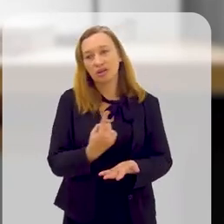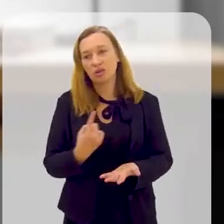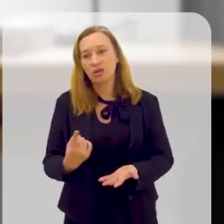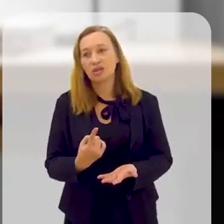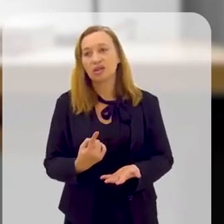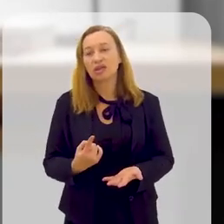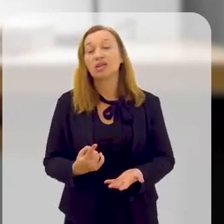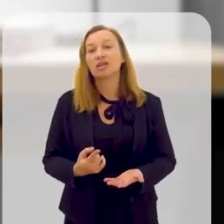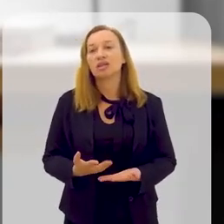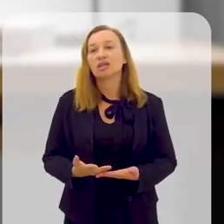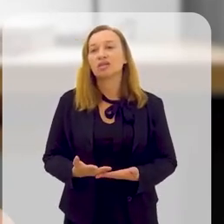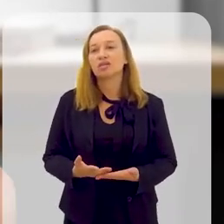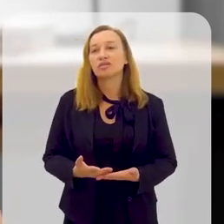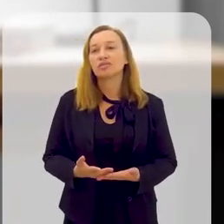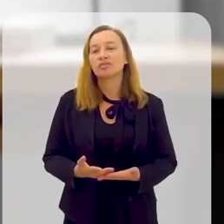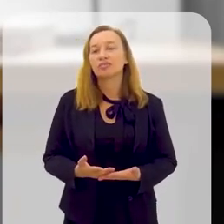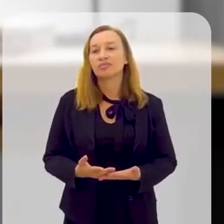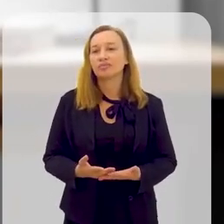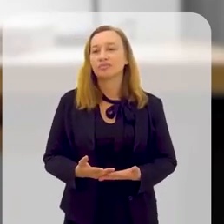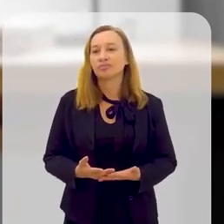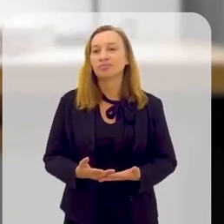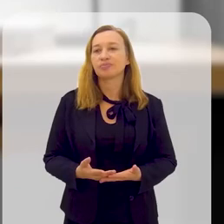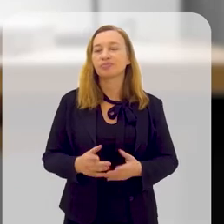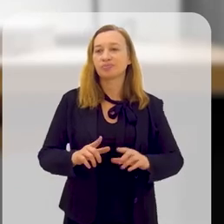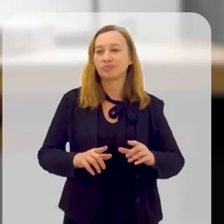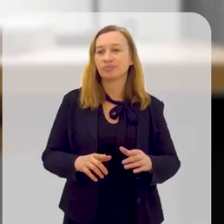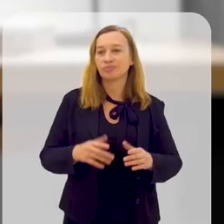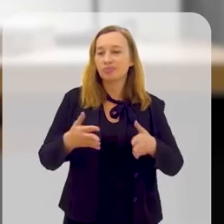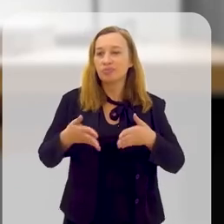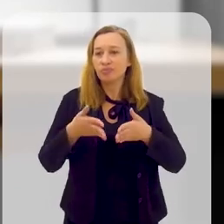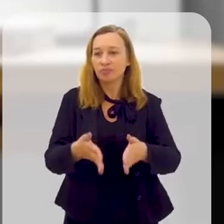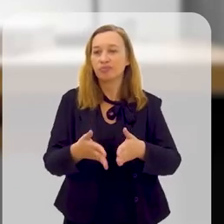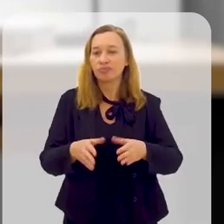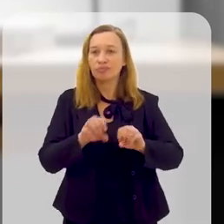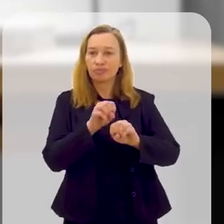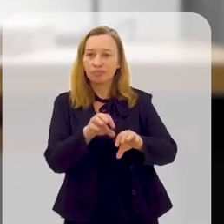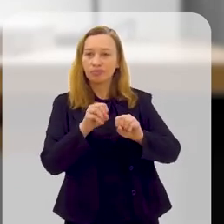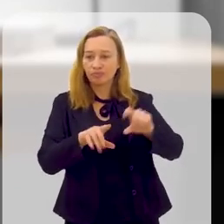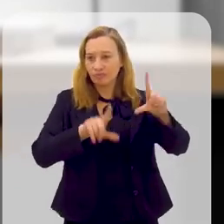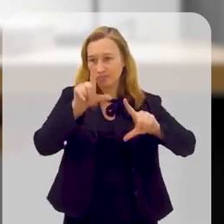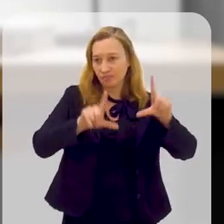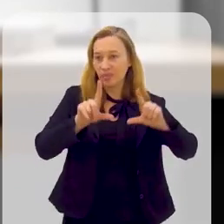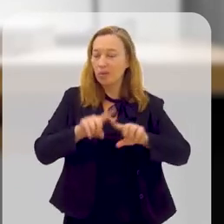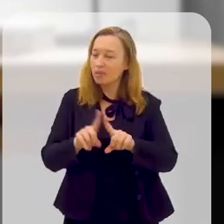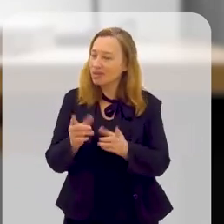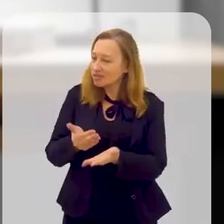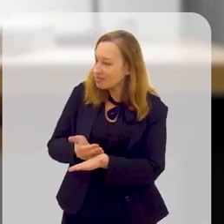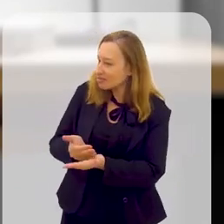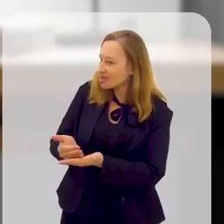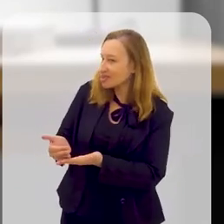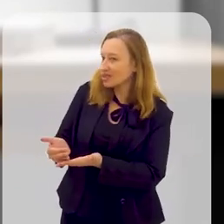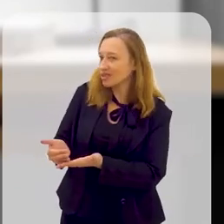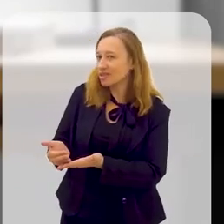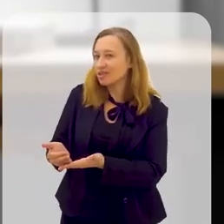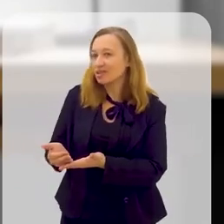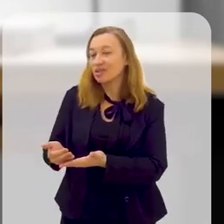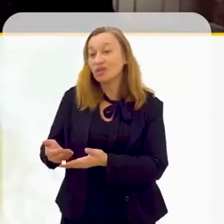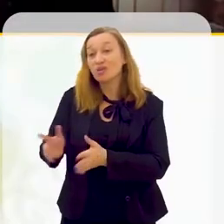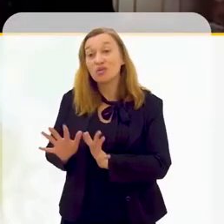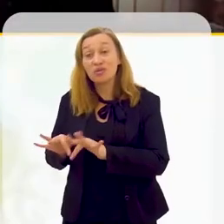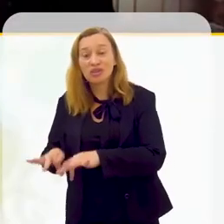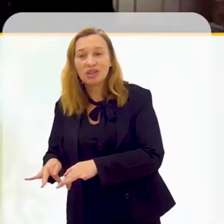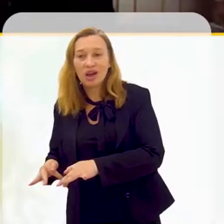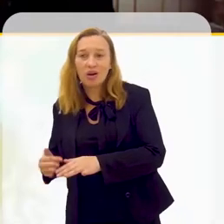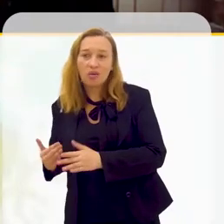para gente e é esse também um monte o programa educação mas a gente começou né